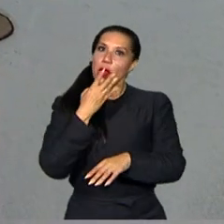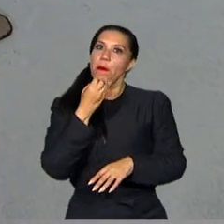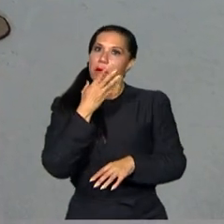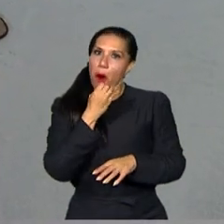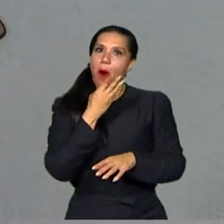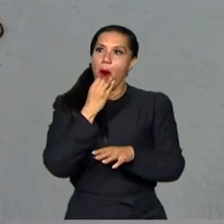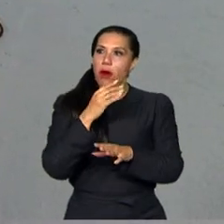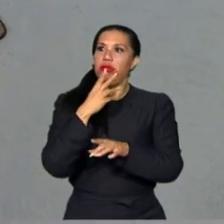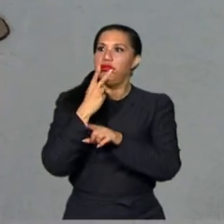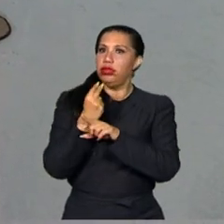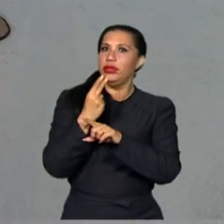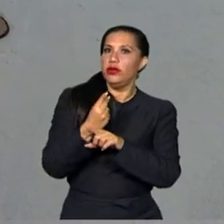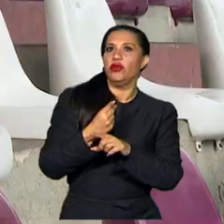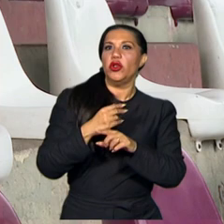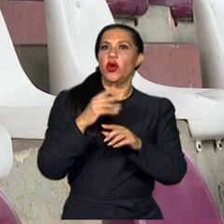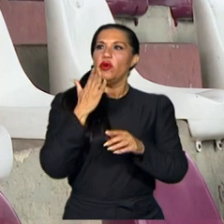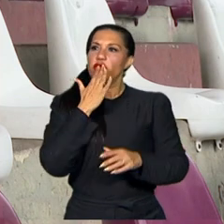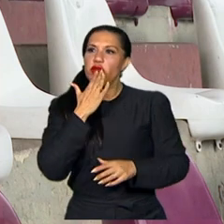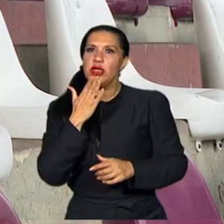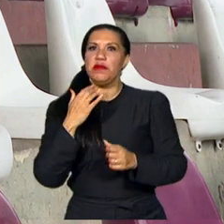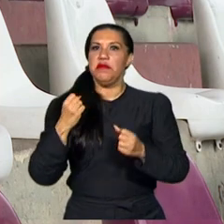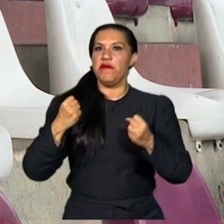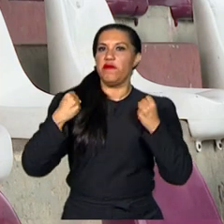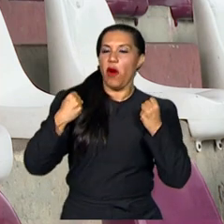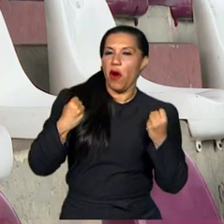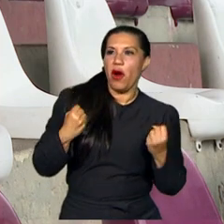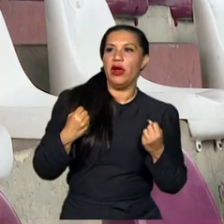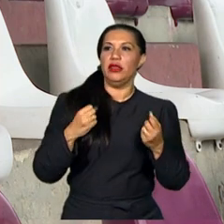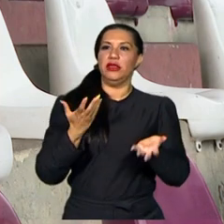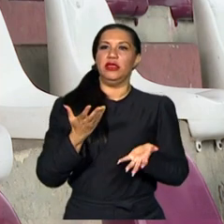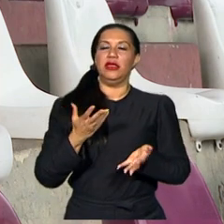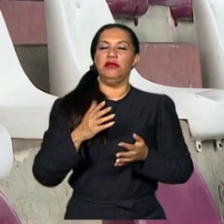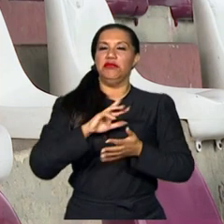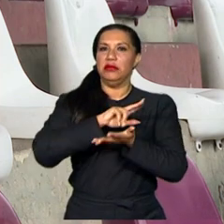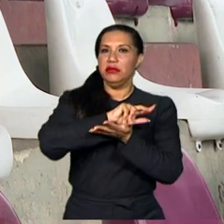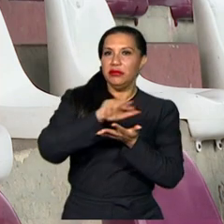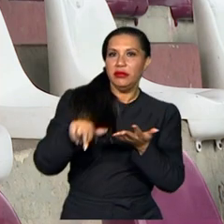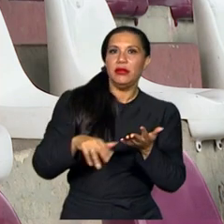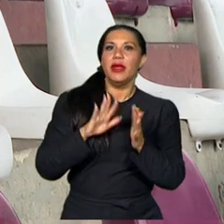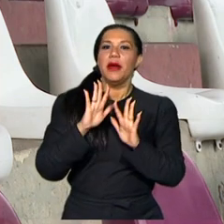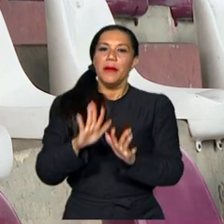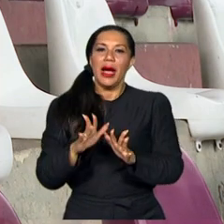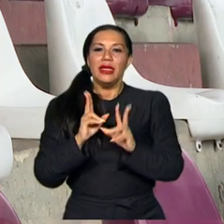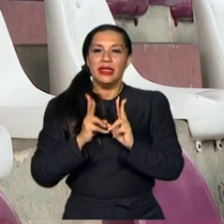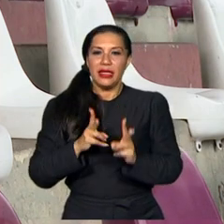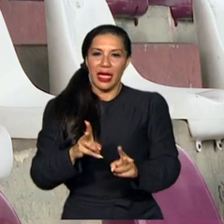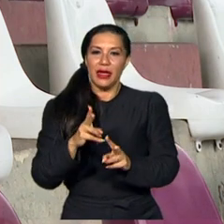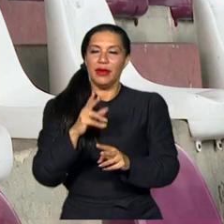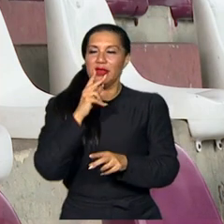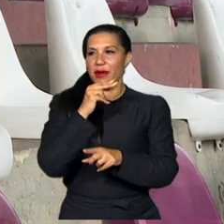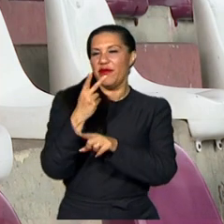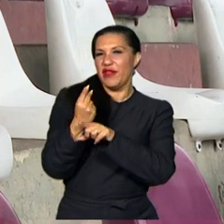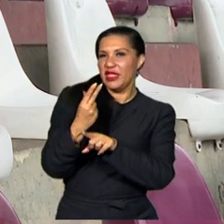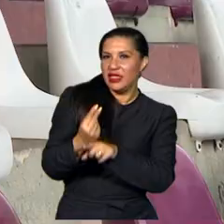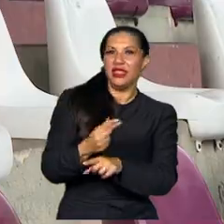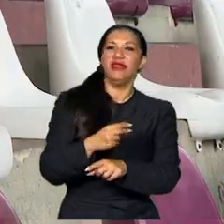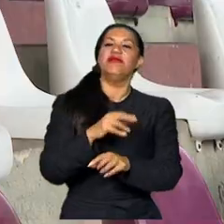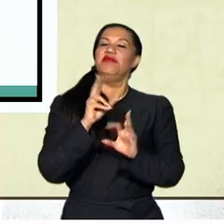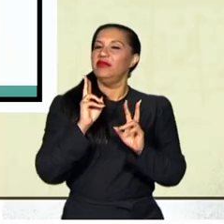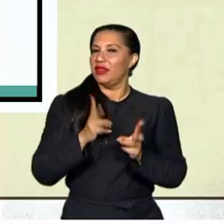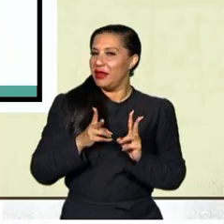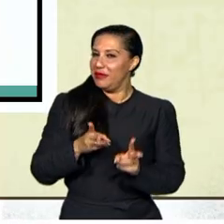os times chamados grandes, Corinthians, Palmeiras, São Paulo, o Juventus sempre dava uma beliscada num desses times com uma